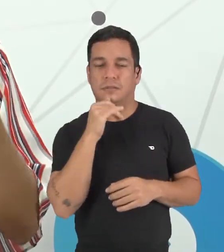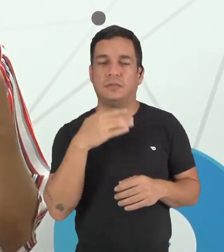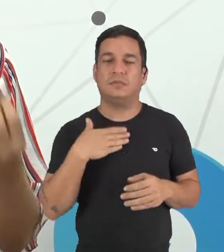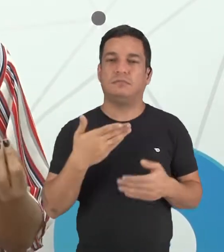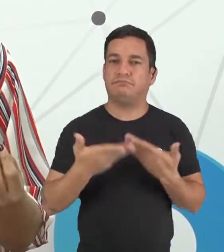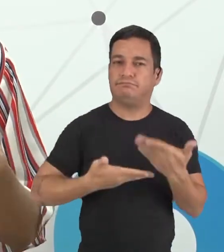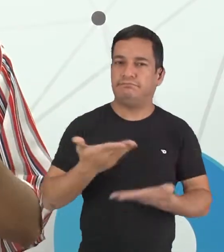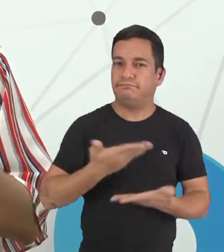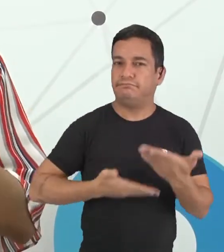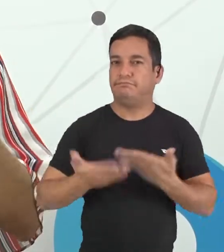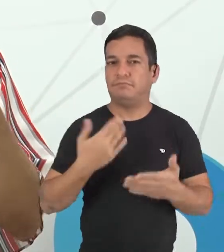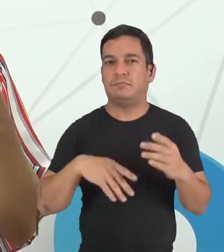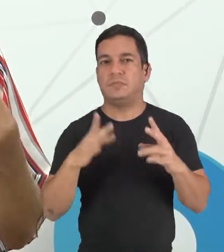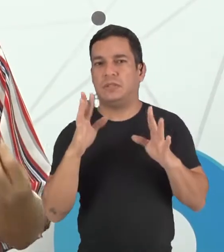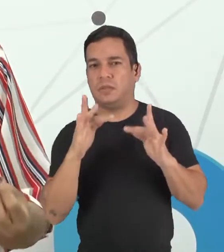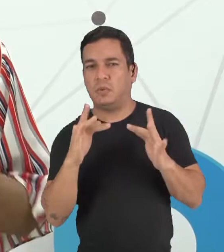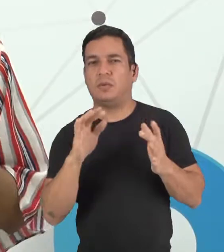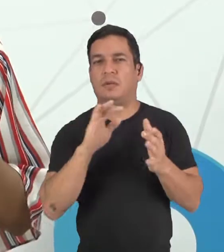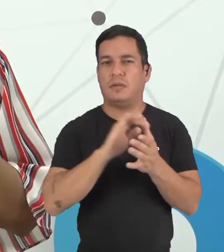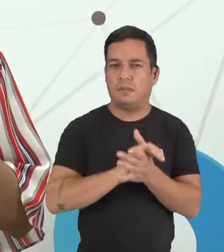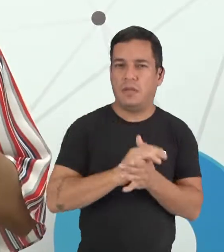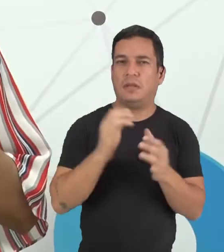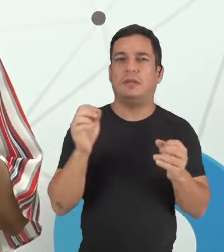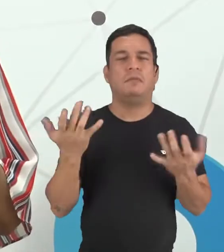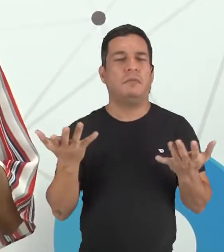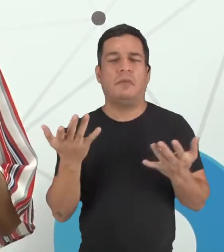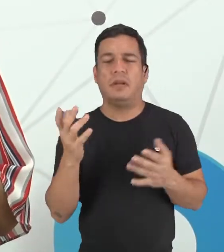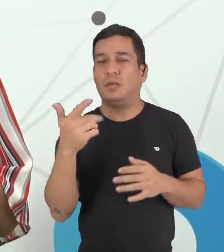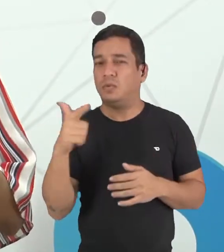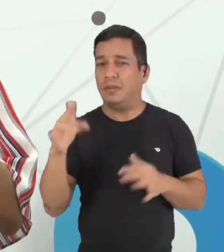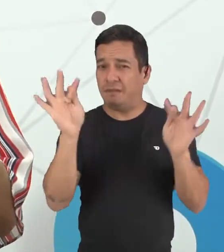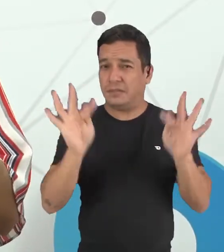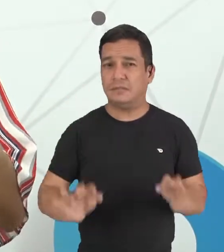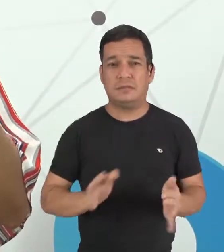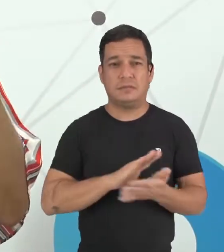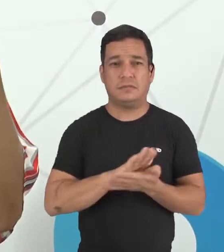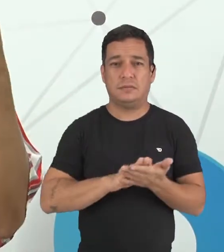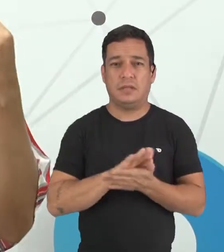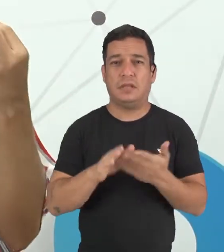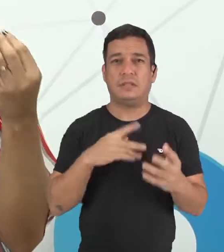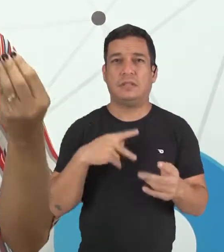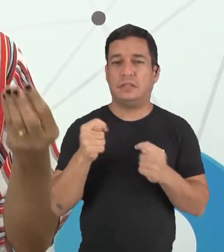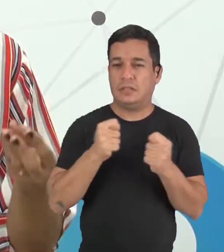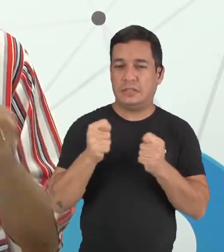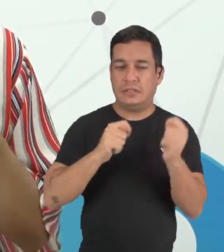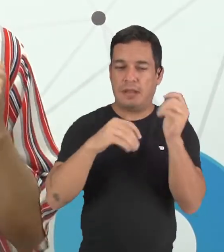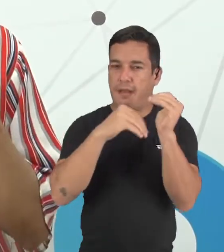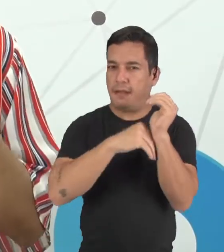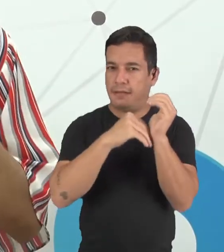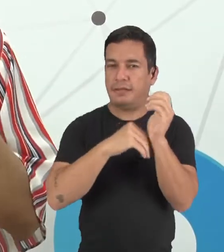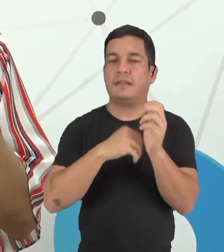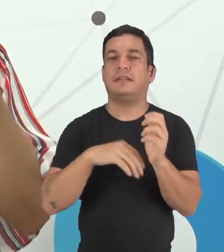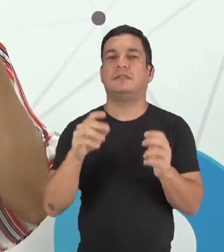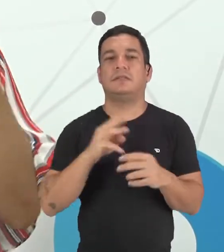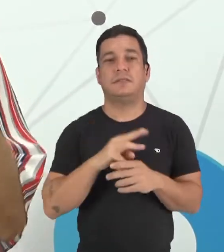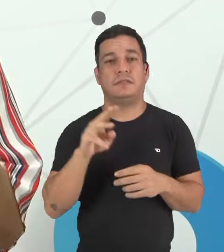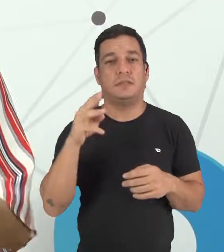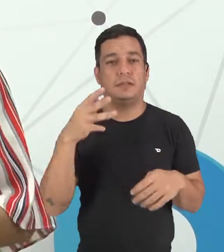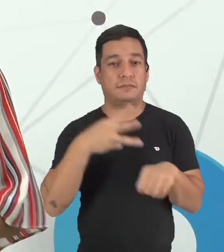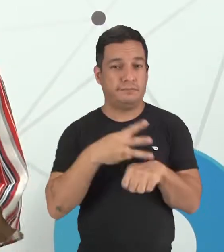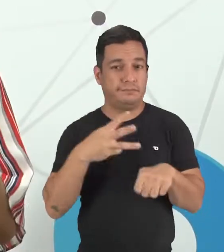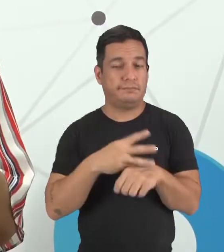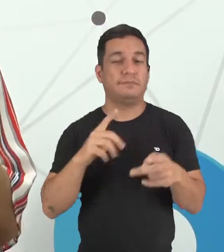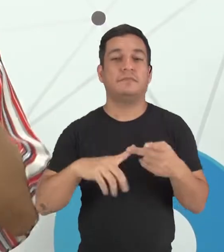percebe que não está legal, que não te traz felicidade, se ele está controlando as tuas senhas de WhatsApp, as tuas senhas